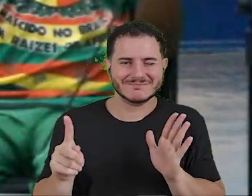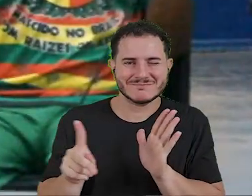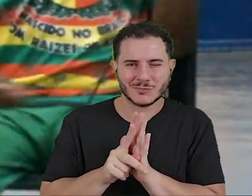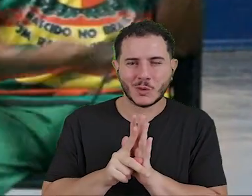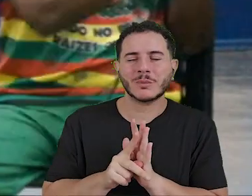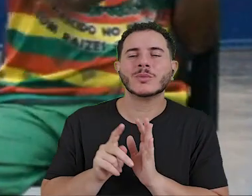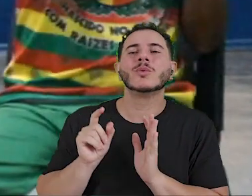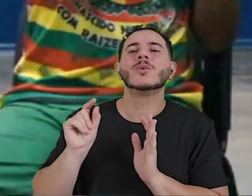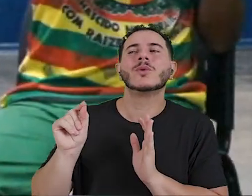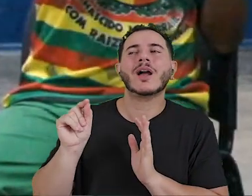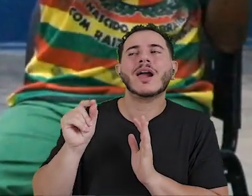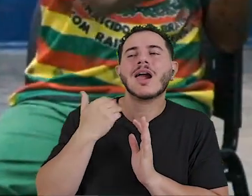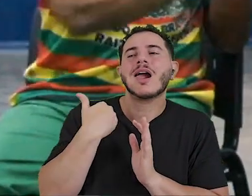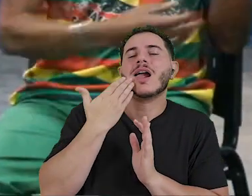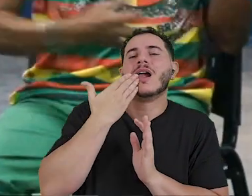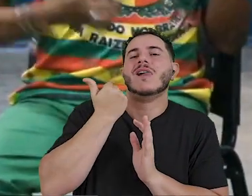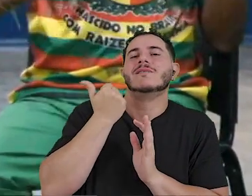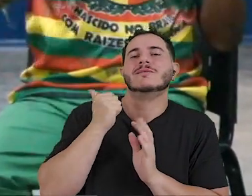só se toca em 3?